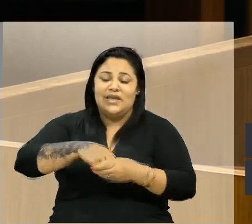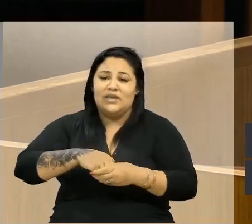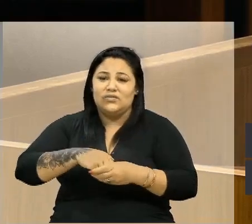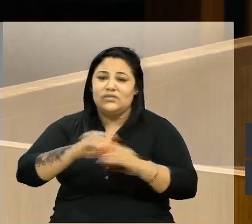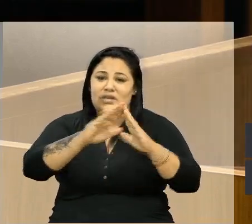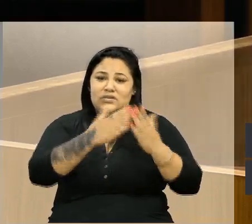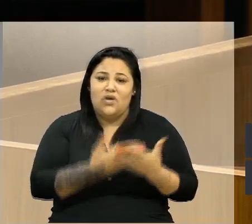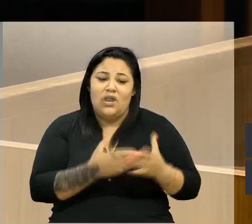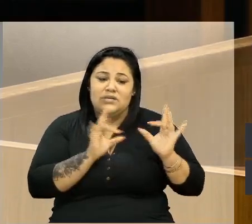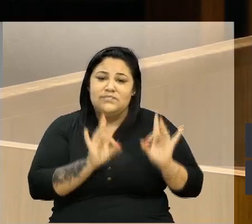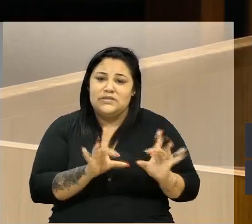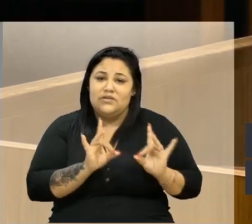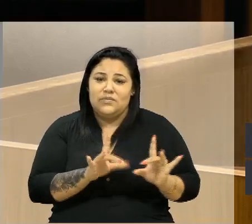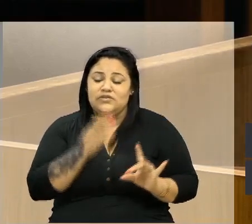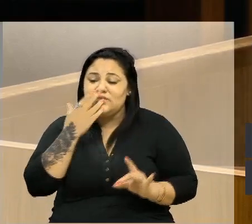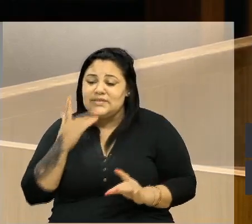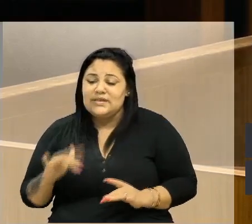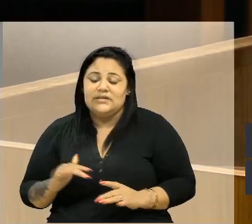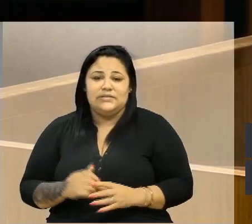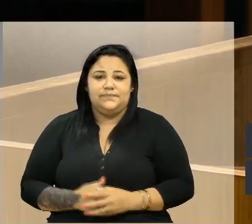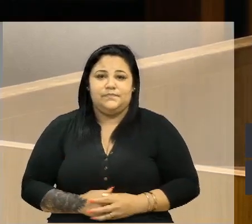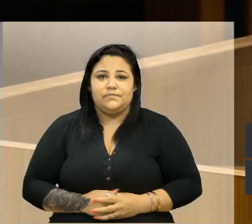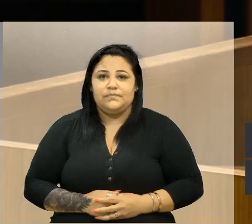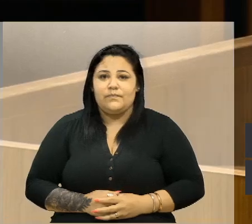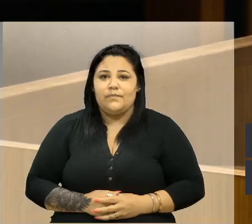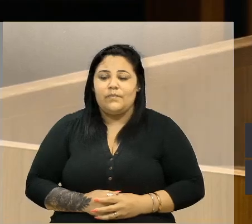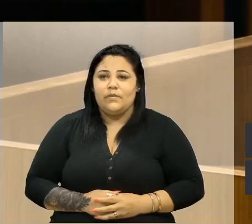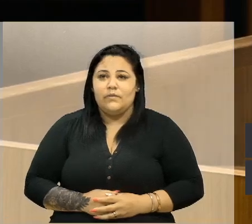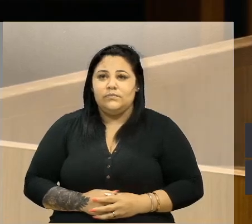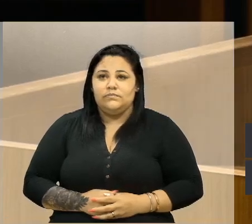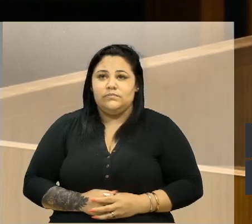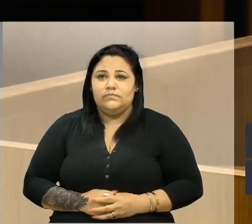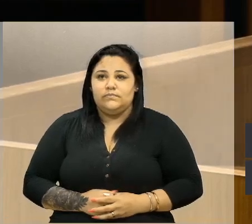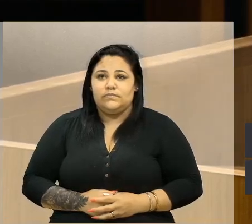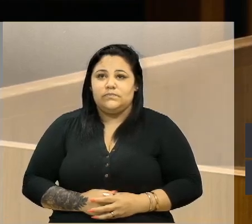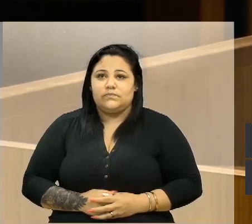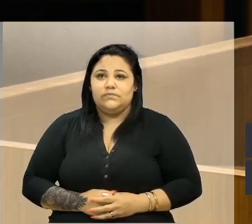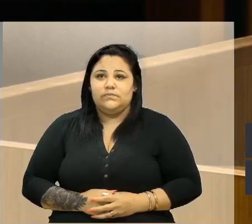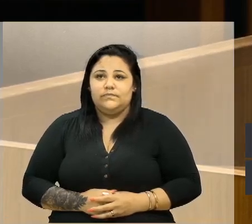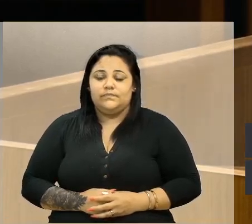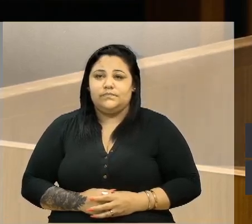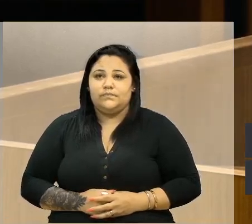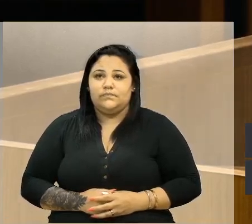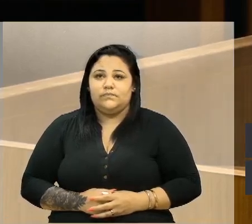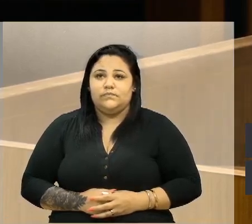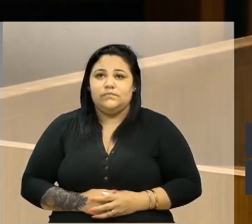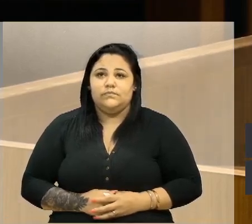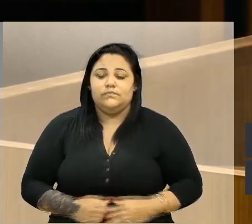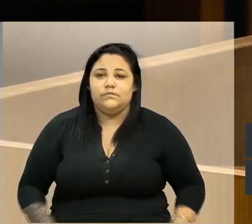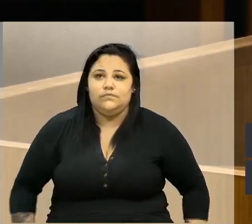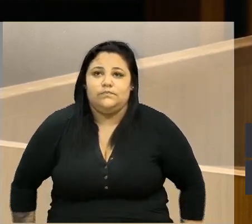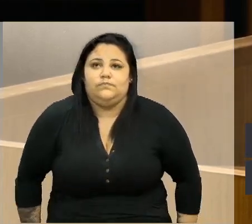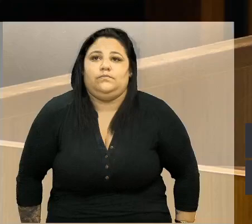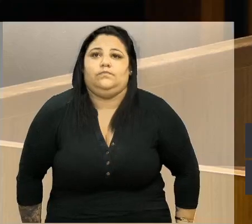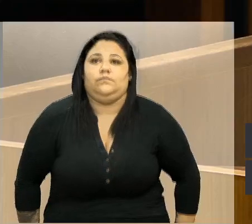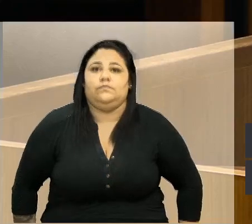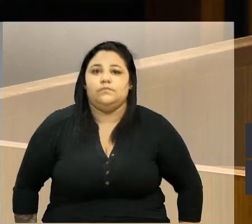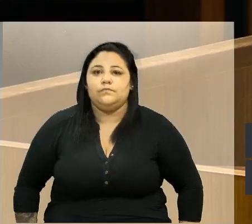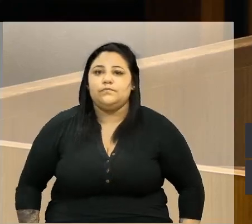especialmente a infantil. A questão também já coloquei da